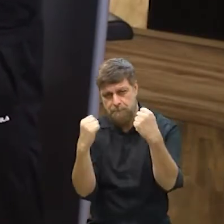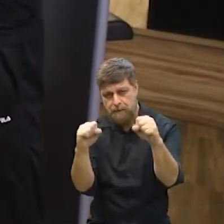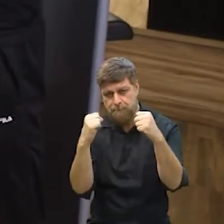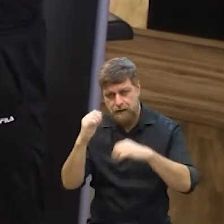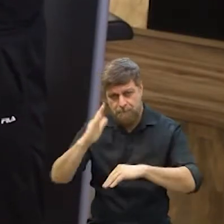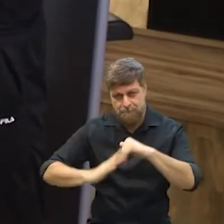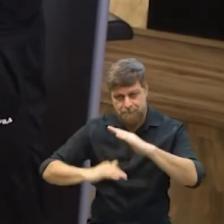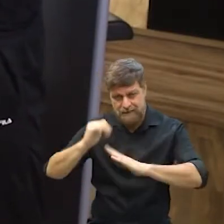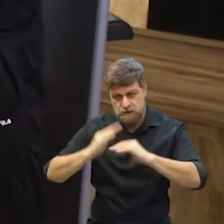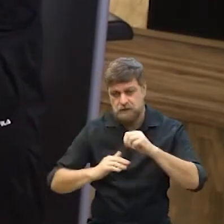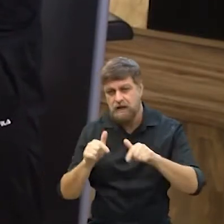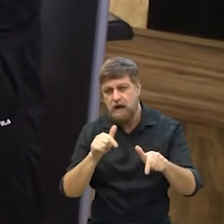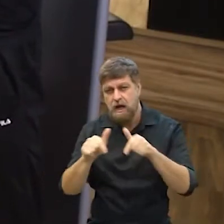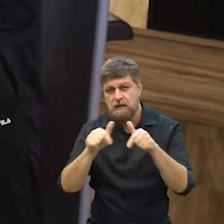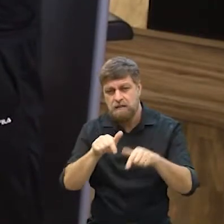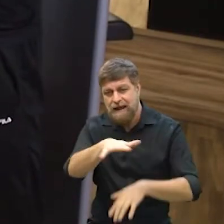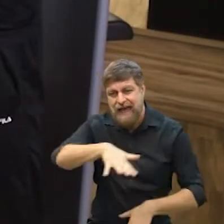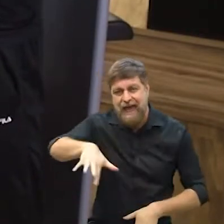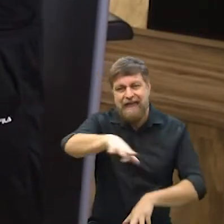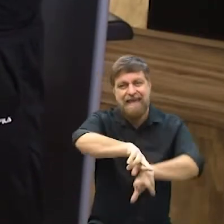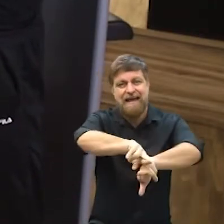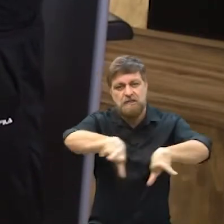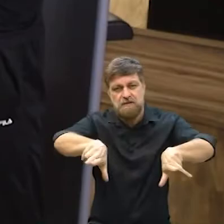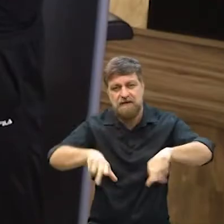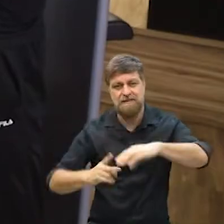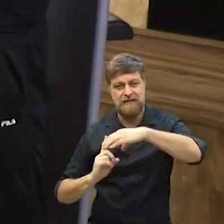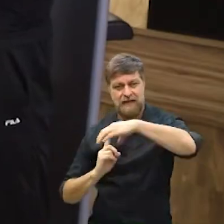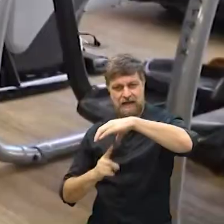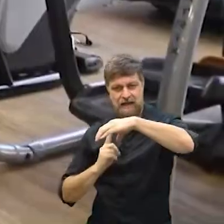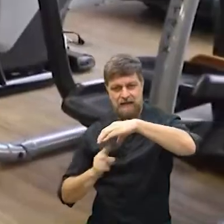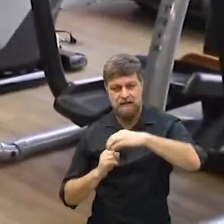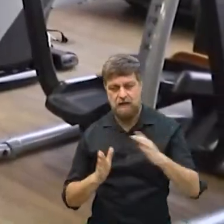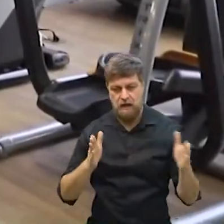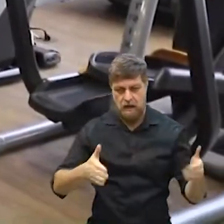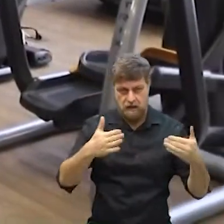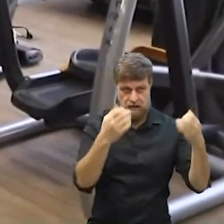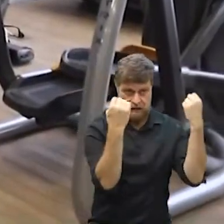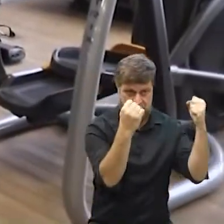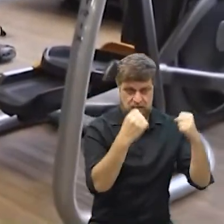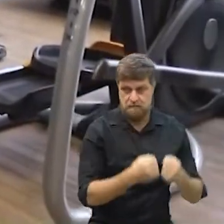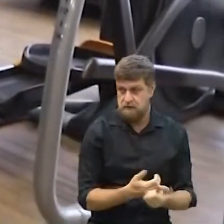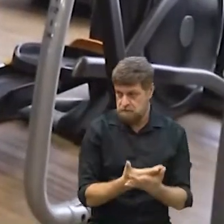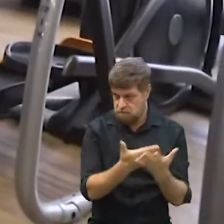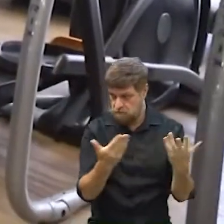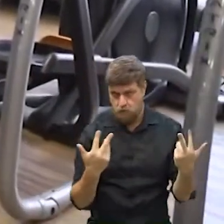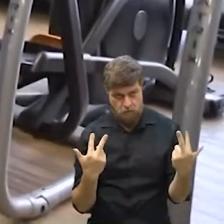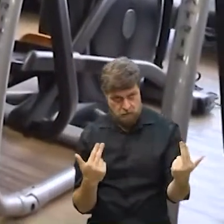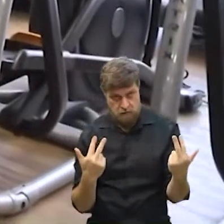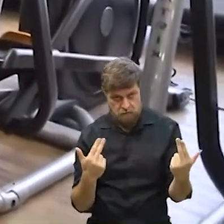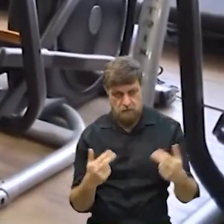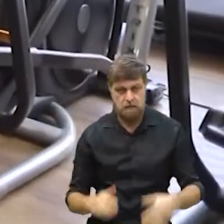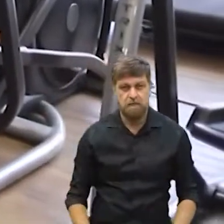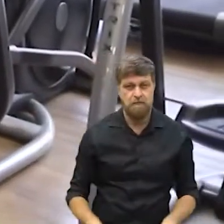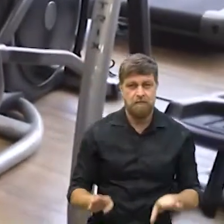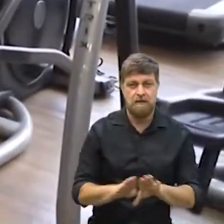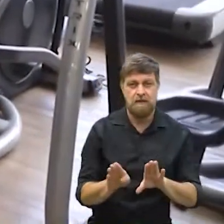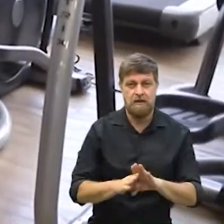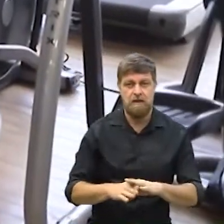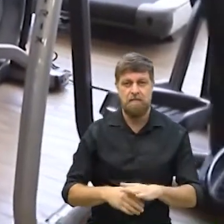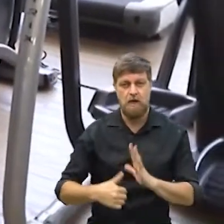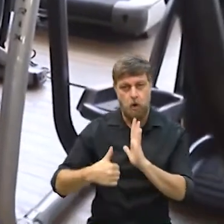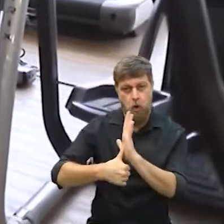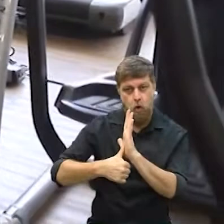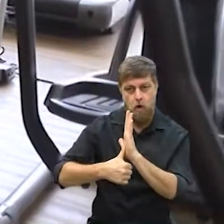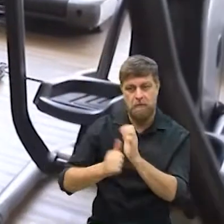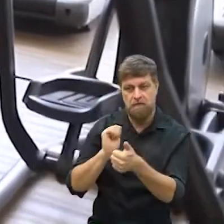educação física, elas podem trabalhar em diversos setores, né? Academia, que é um local onde nós estamos neste momento, em